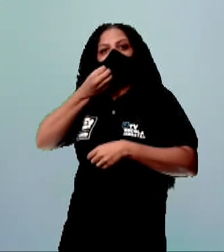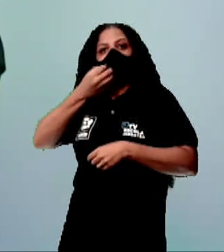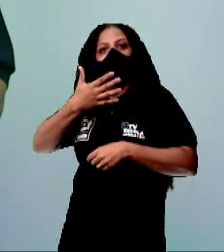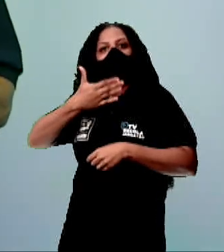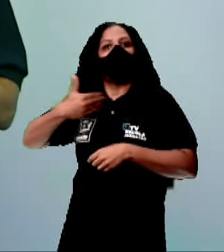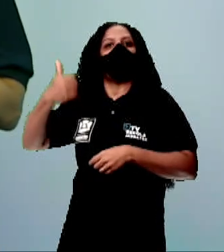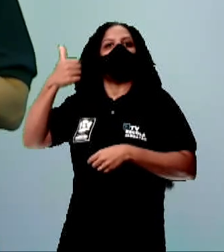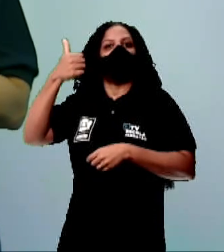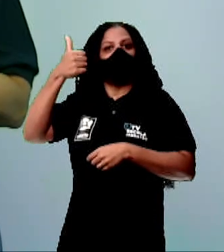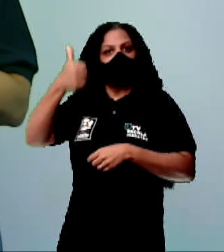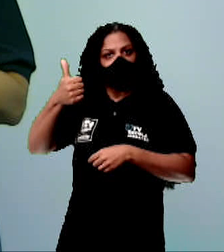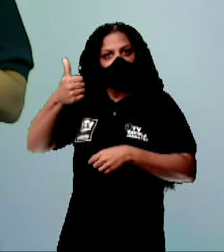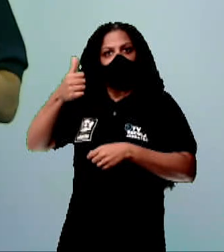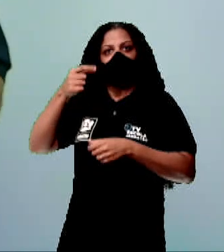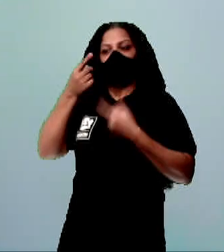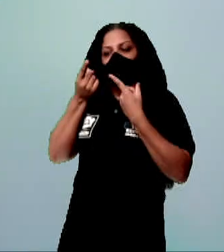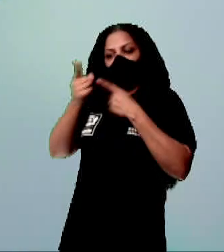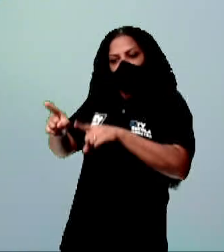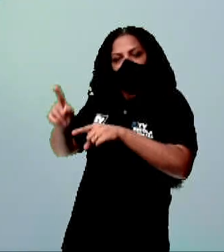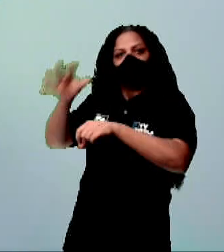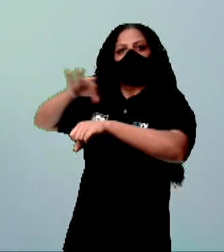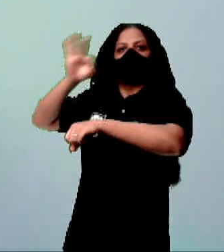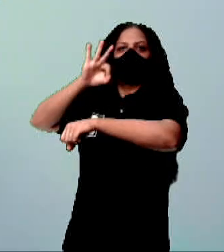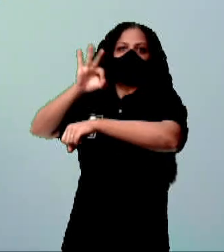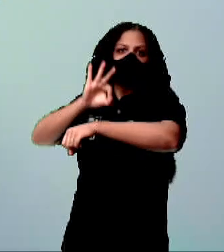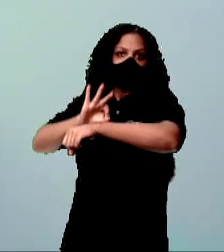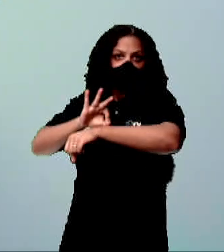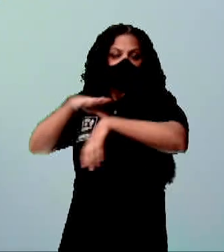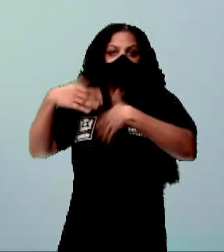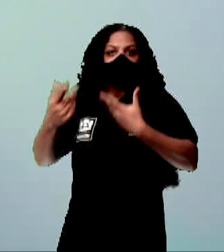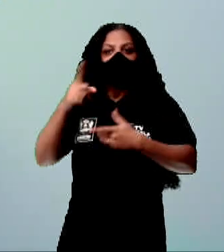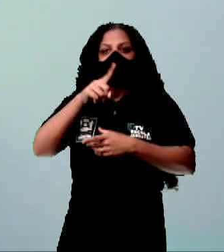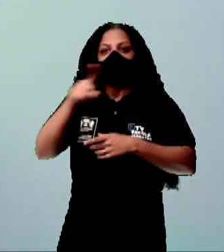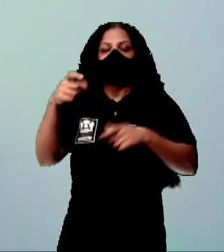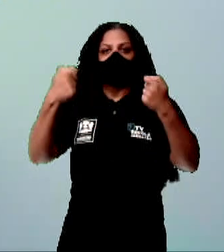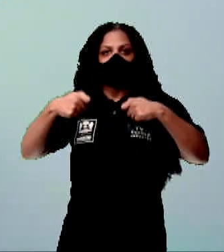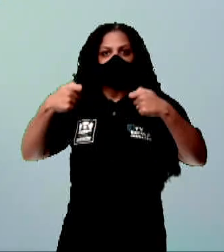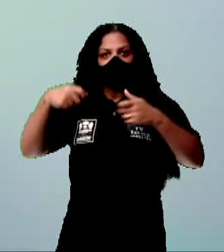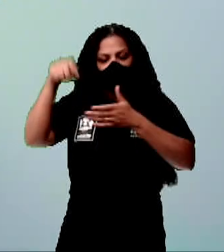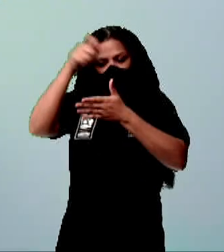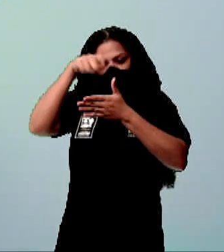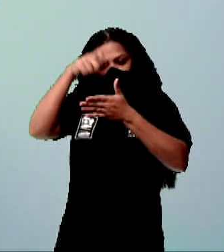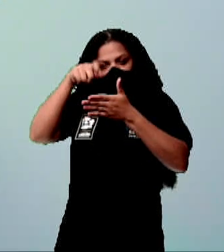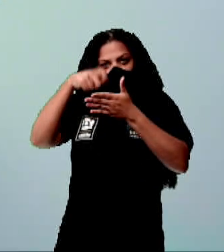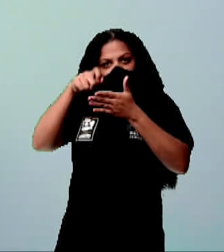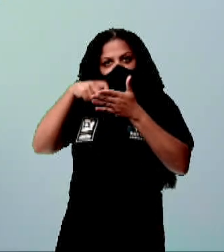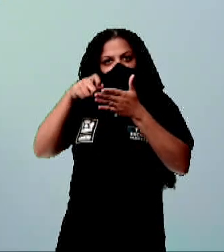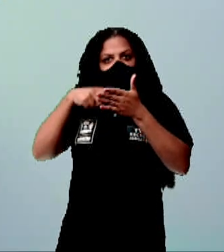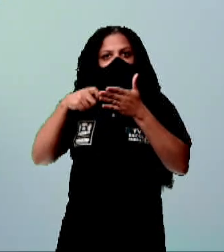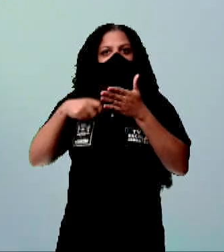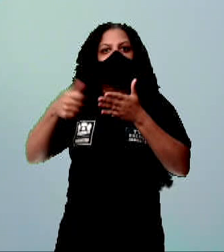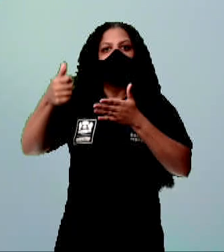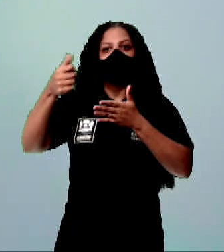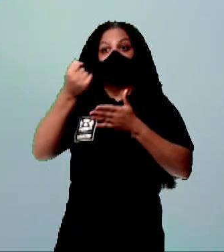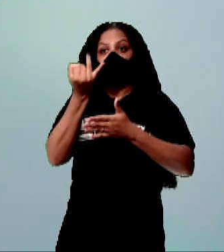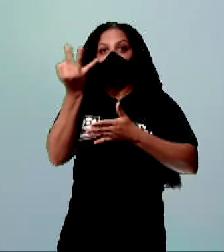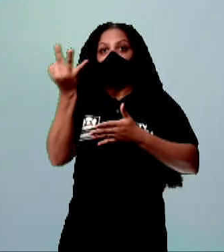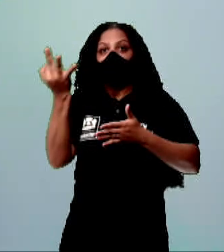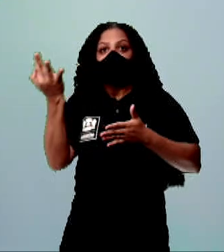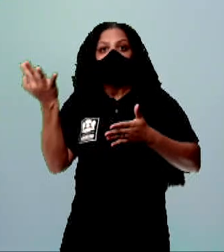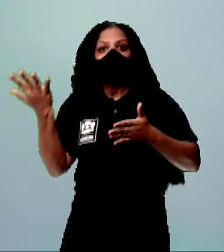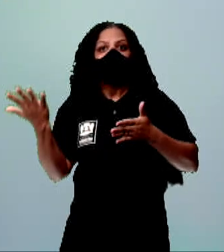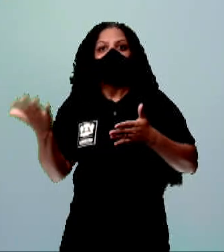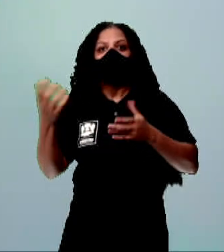insetos. Identifique e escreva vantagens quantitativas do produto analisado. Lembra que eu falei que